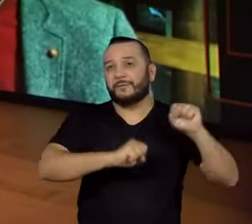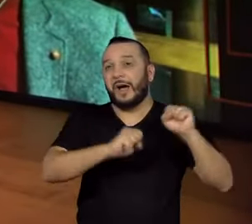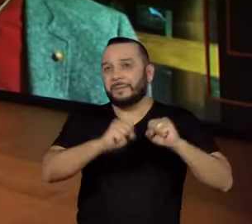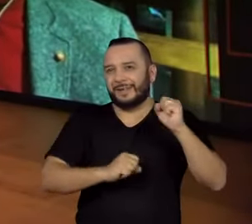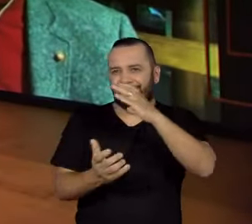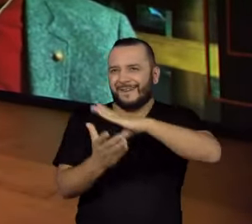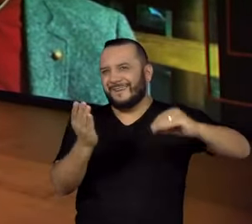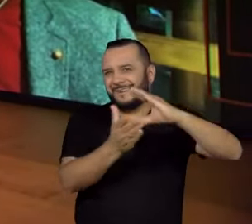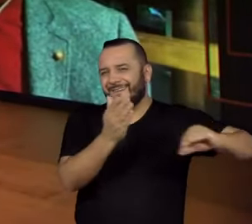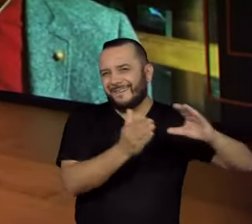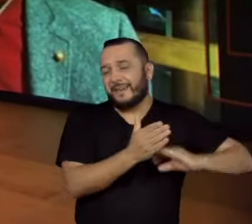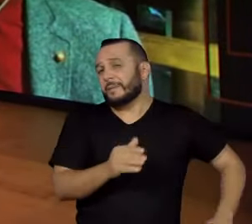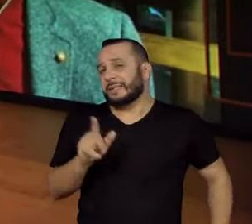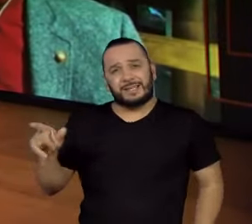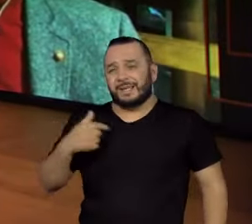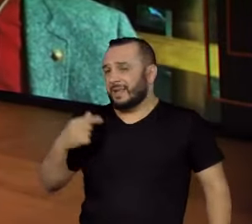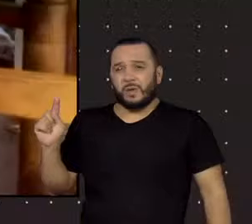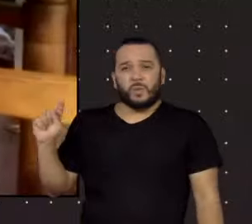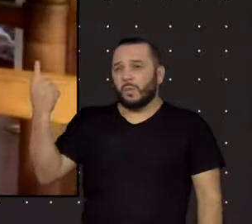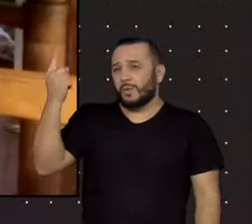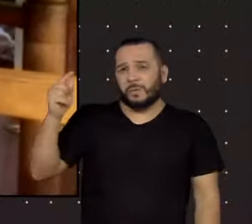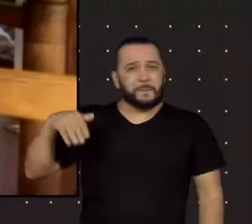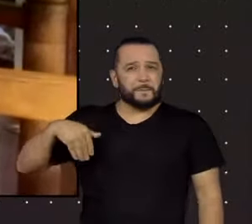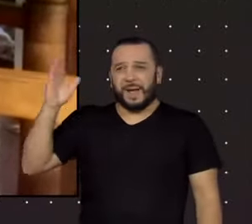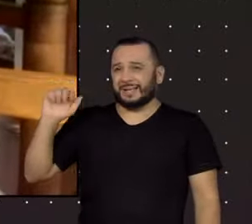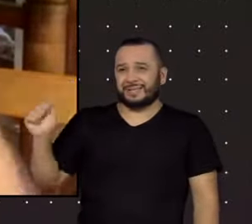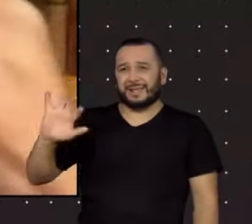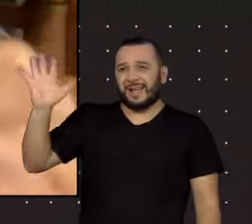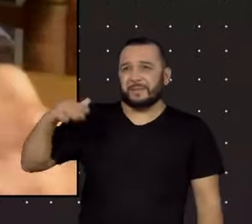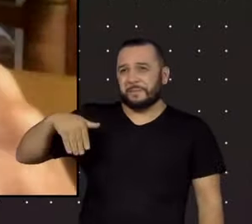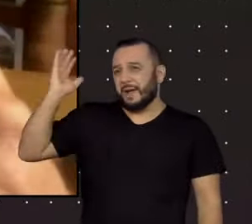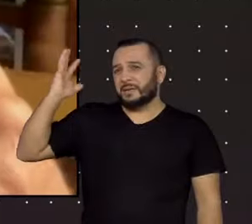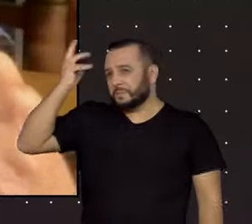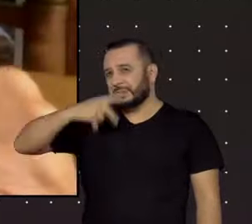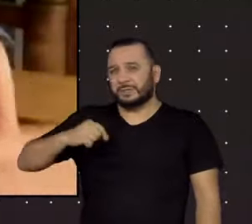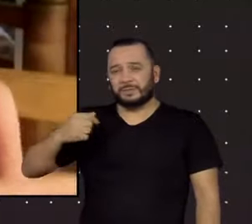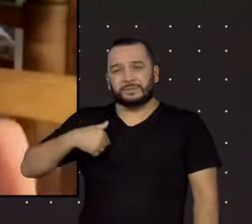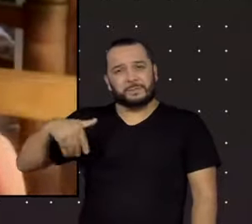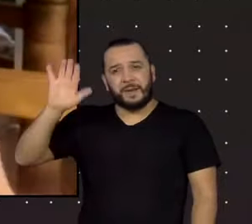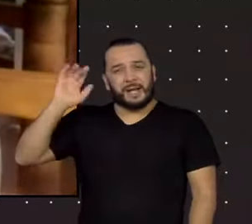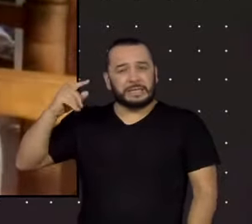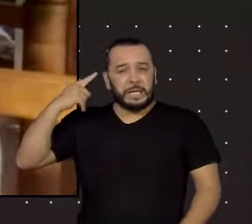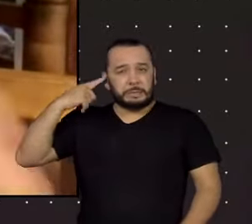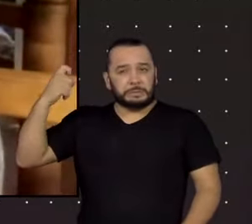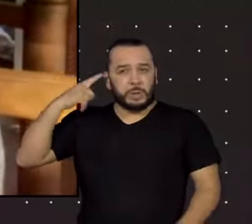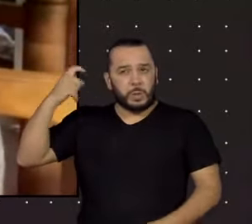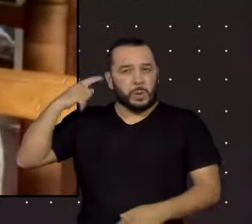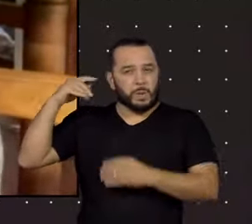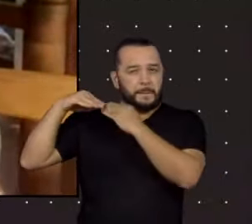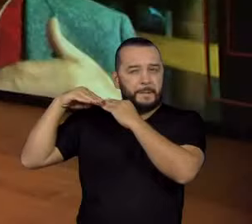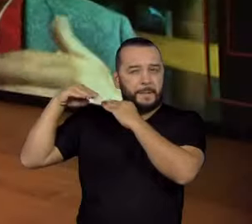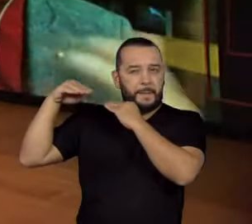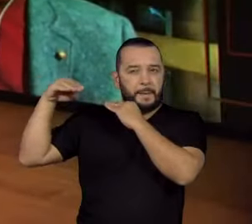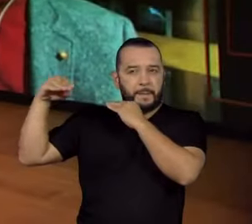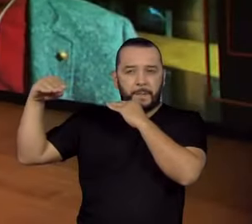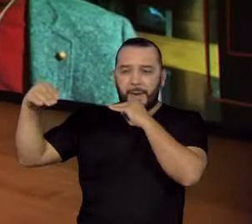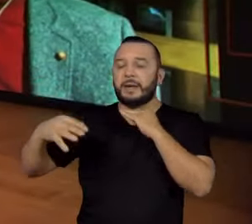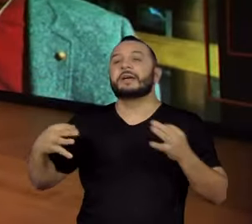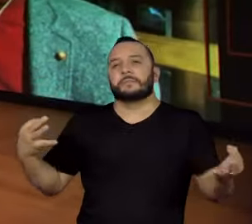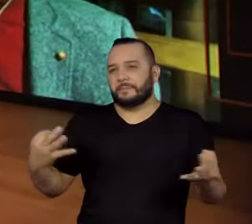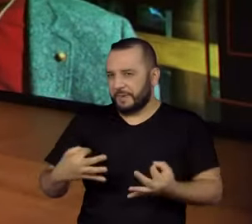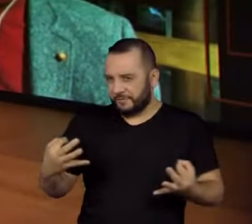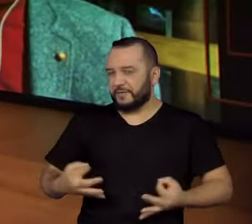violino, depois disso. Eles continuam com aquela, sobretudo os da última fase da vida dele, né? Ele continua sendo os grandes